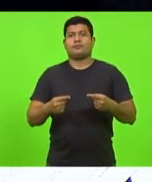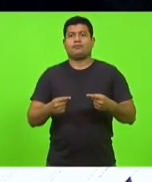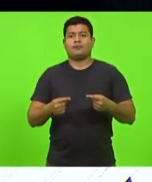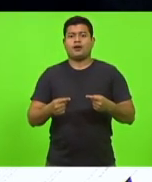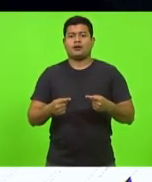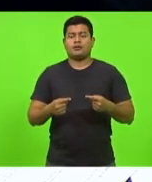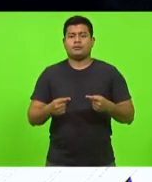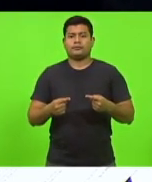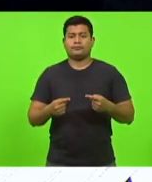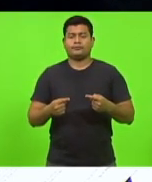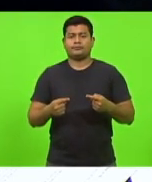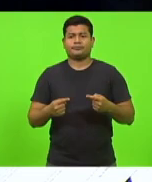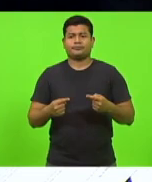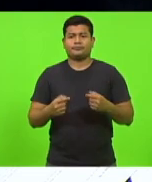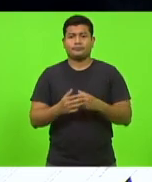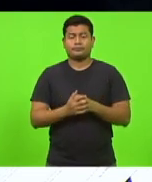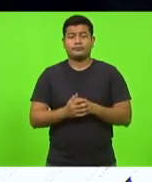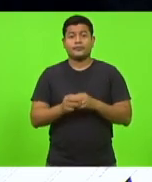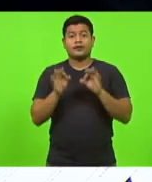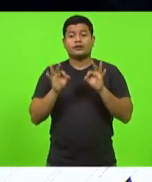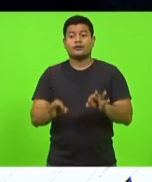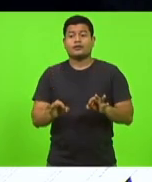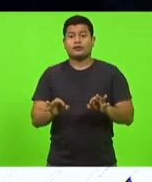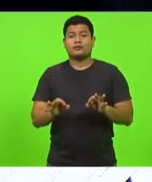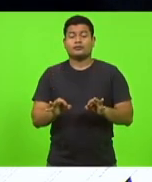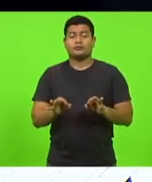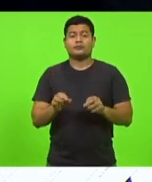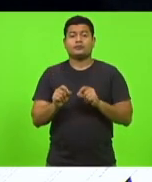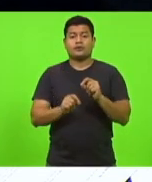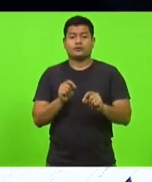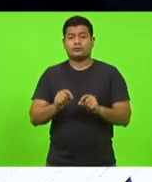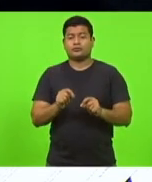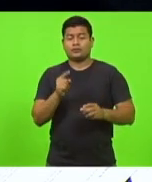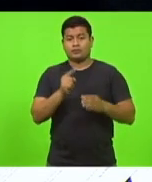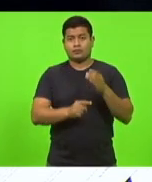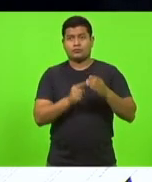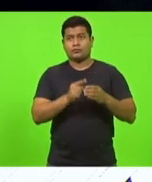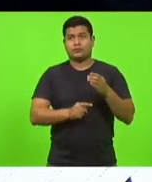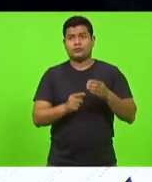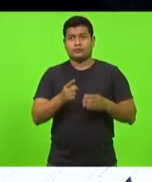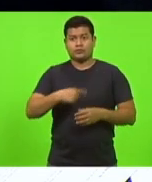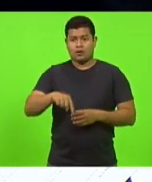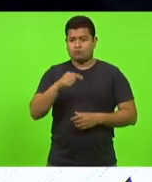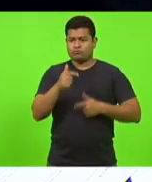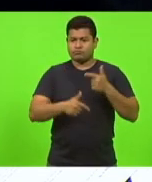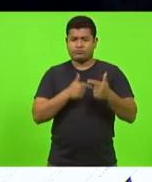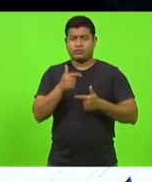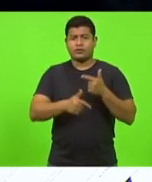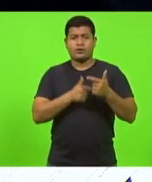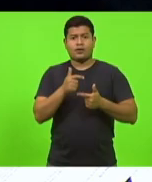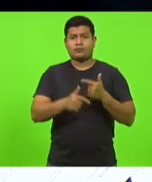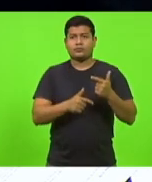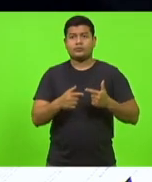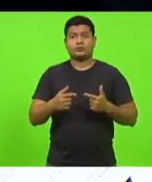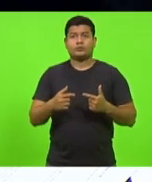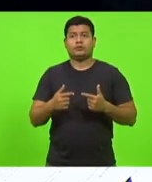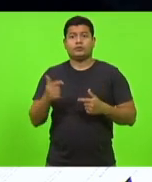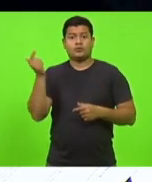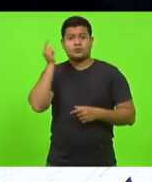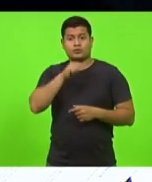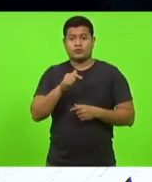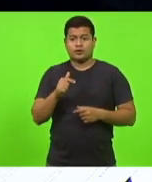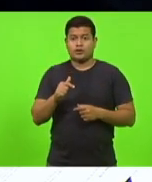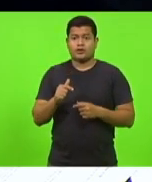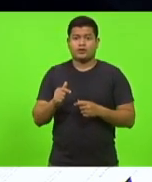E uma coisa é certa, a comissão, muito válido o nosso trabalho, para discutir, para coletar